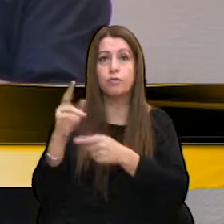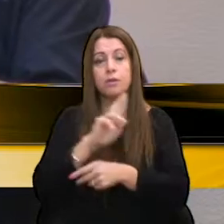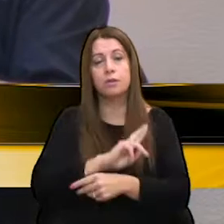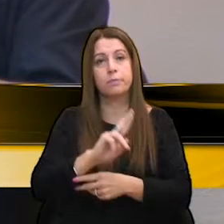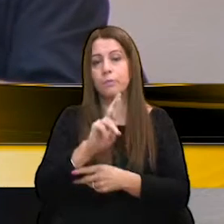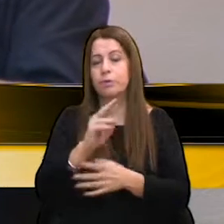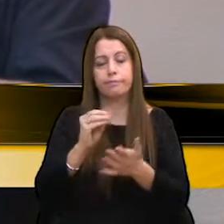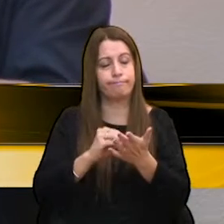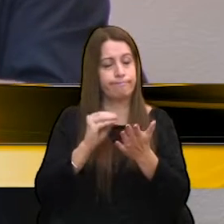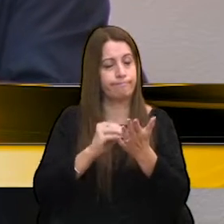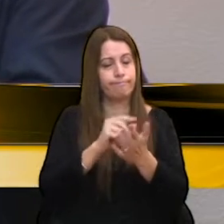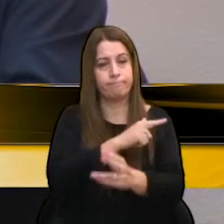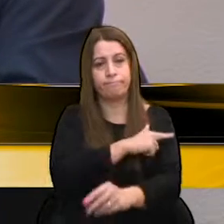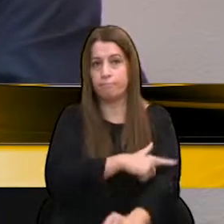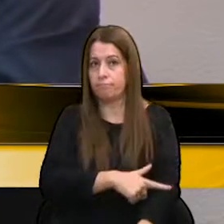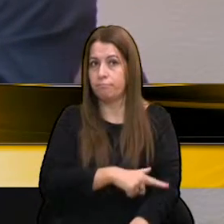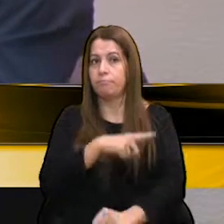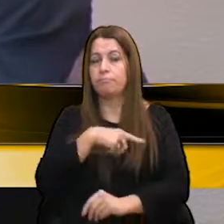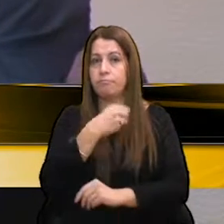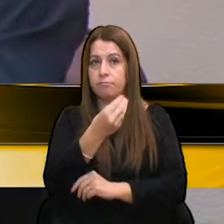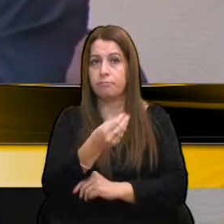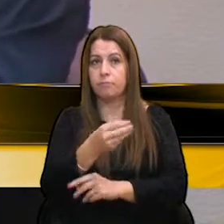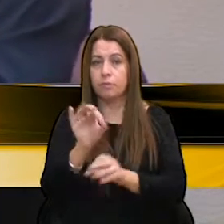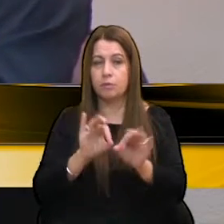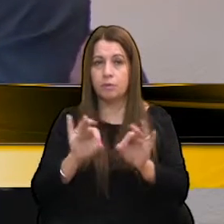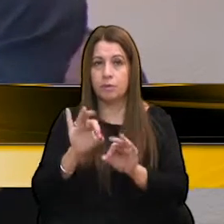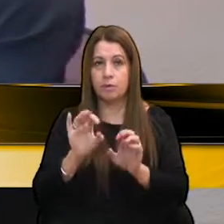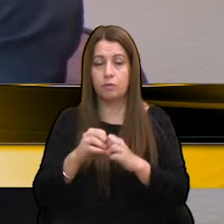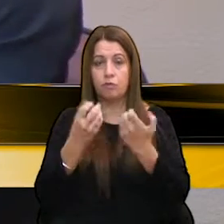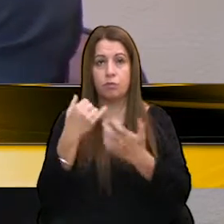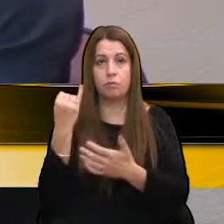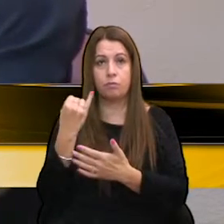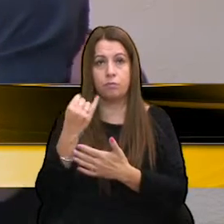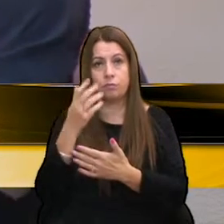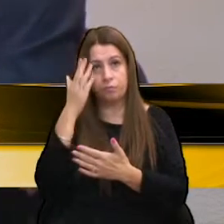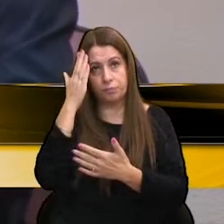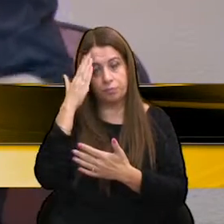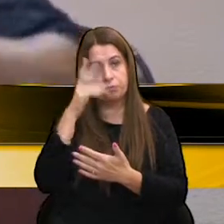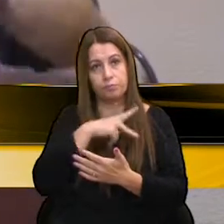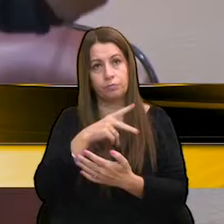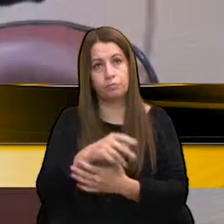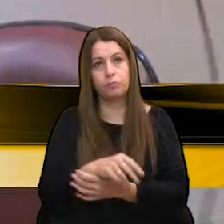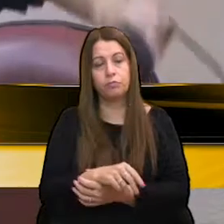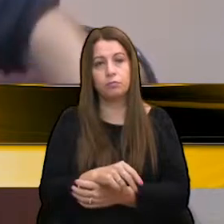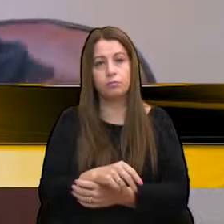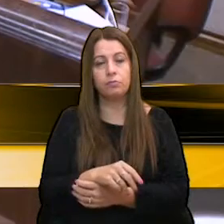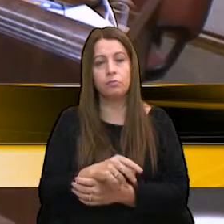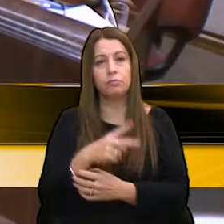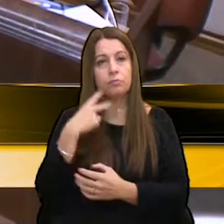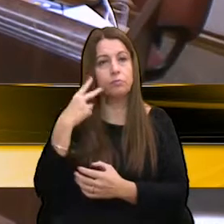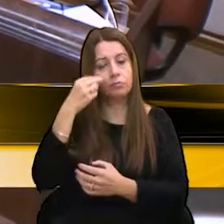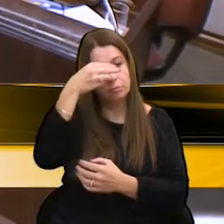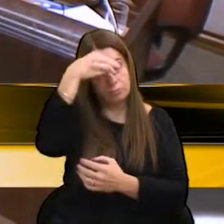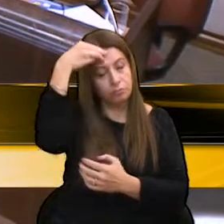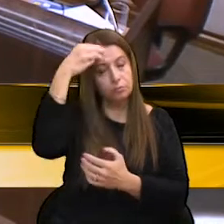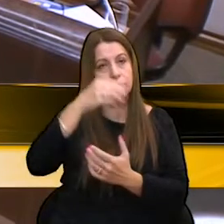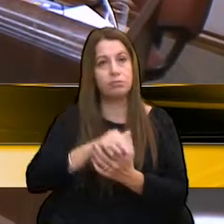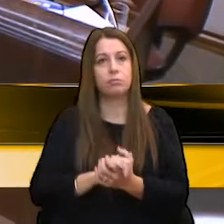respostas deselegantes que foram dadas para a organização de um evento tão importante. Era isso, senhor presidente. Vereador Kiko